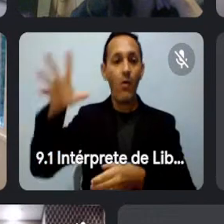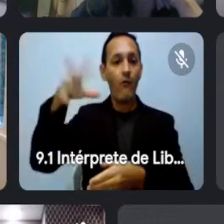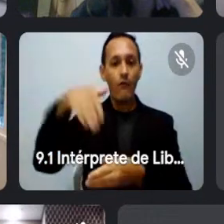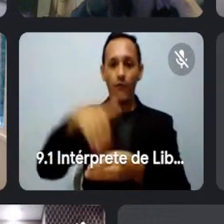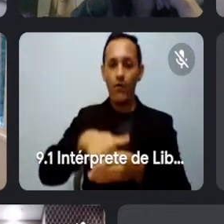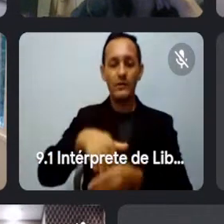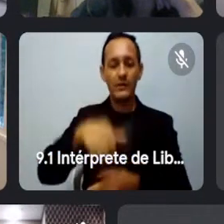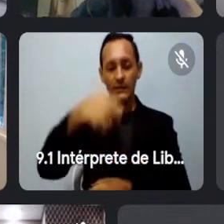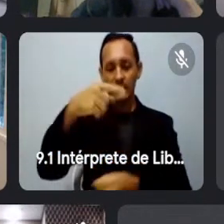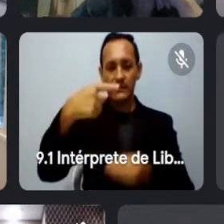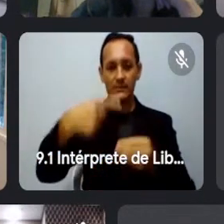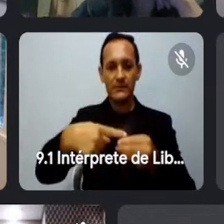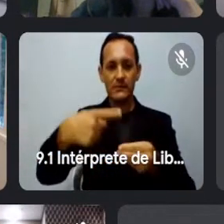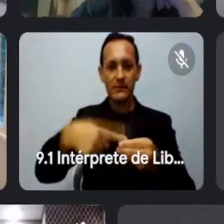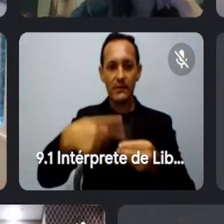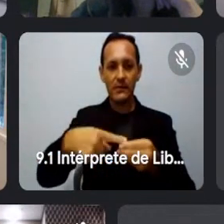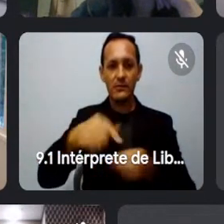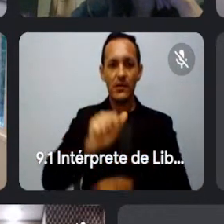Arapoema